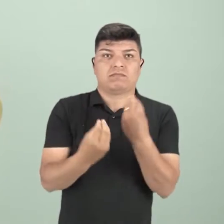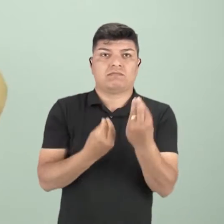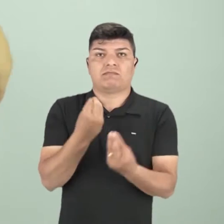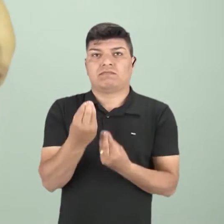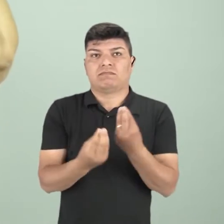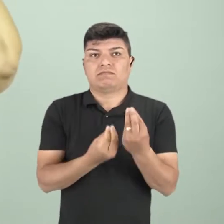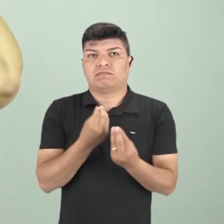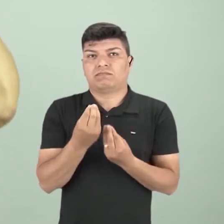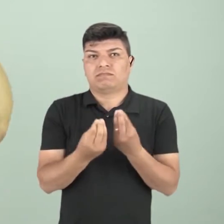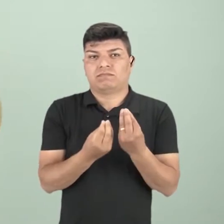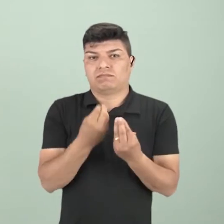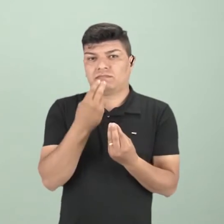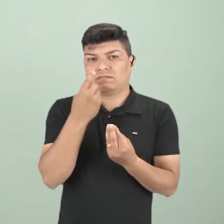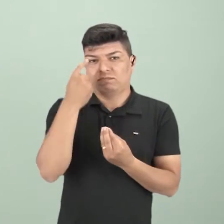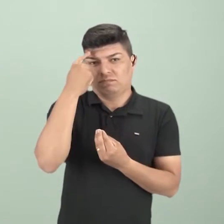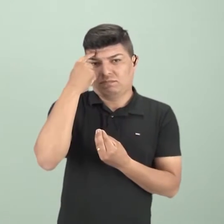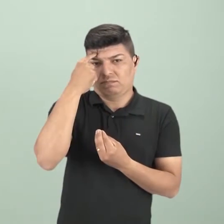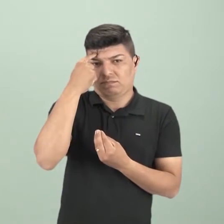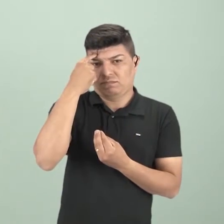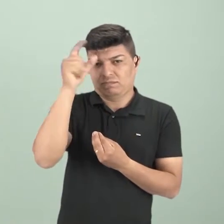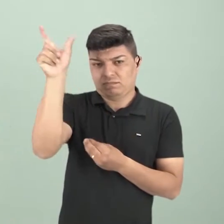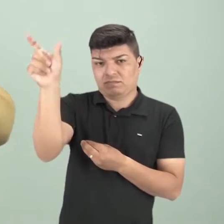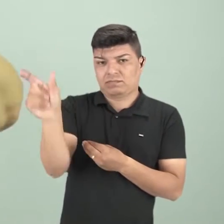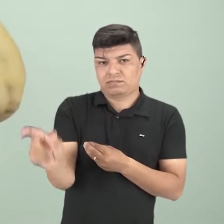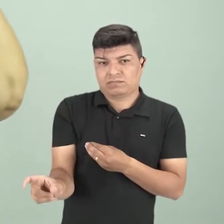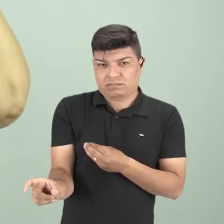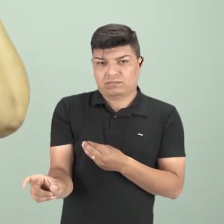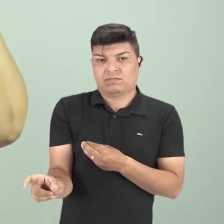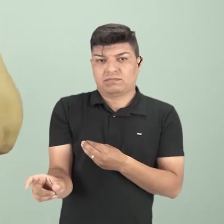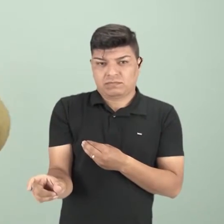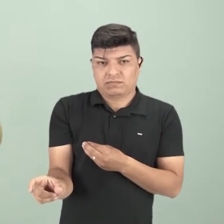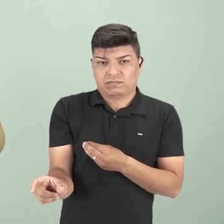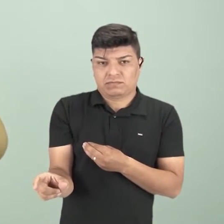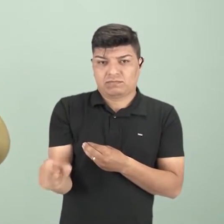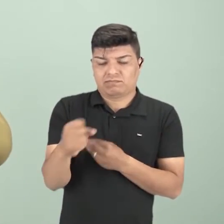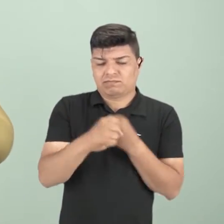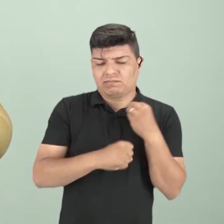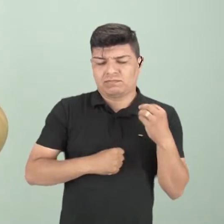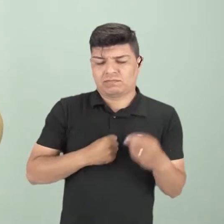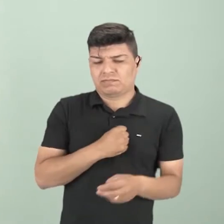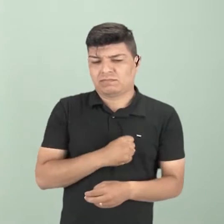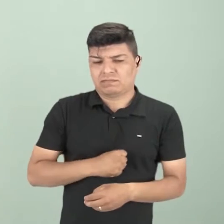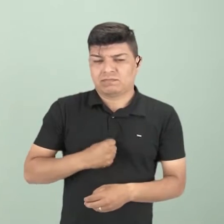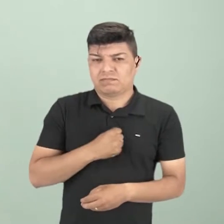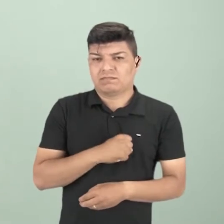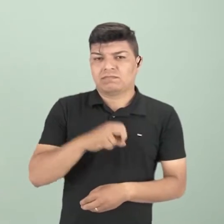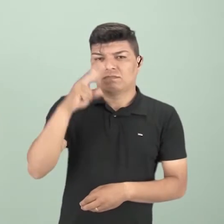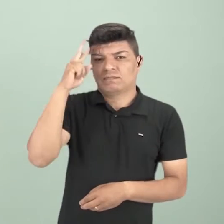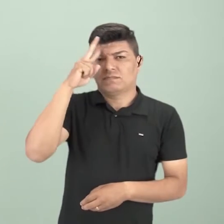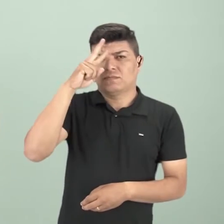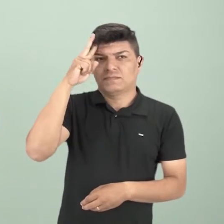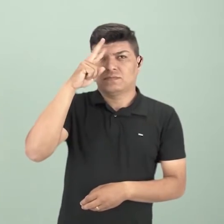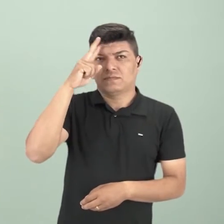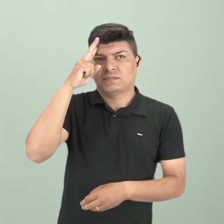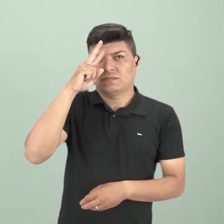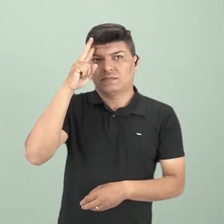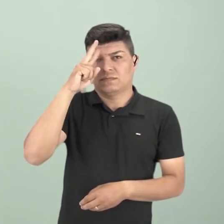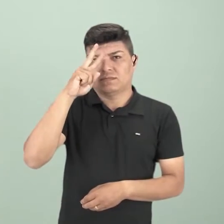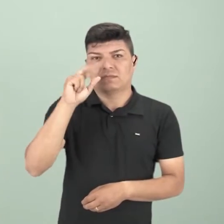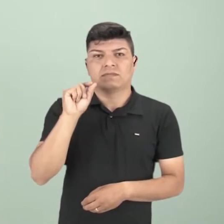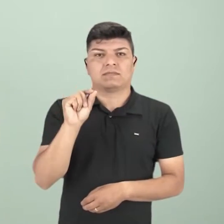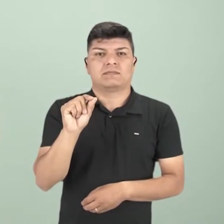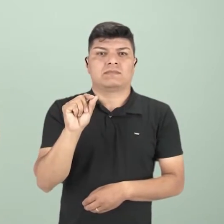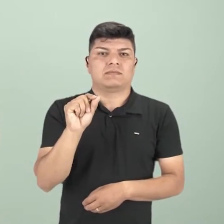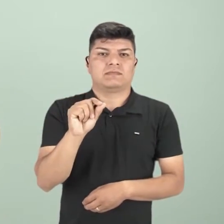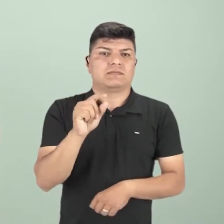se fôssemos para a memória do personagem, algo que deixou saudade nas lembranças. Portanto, essa